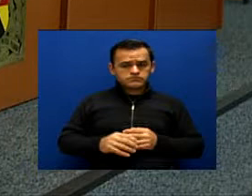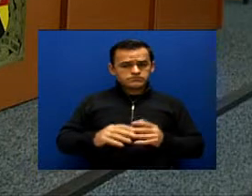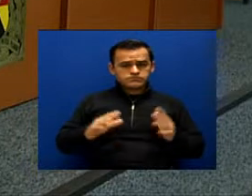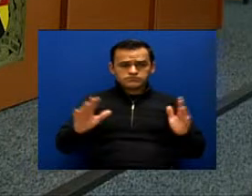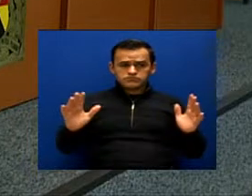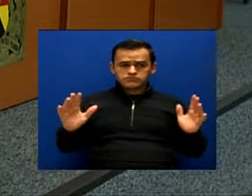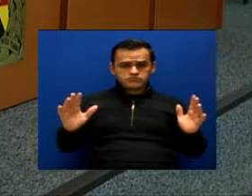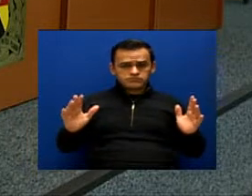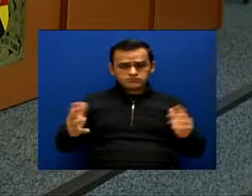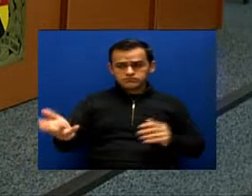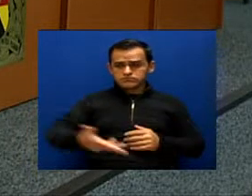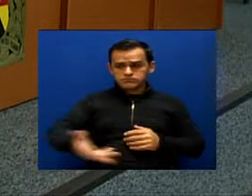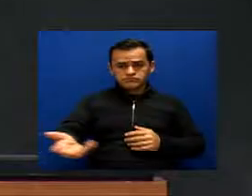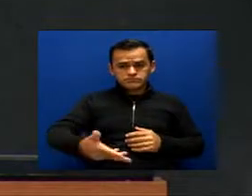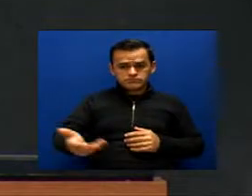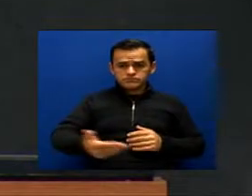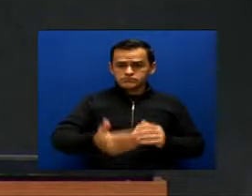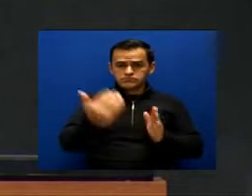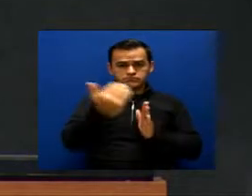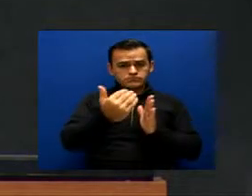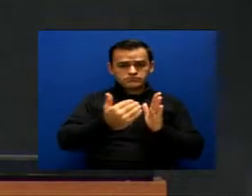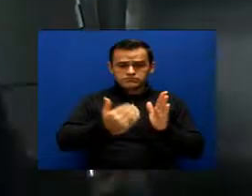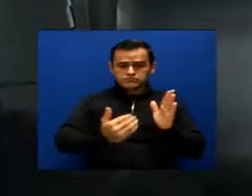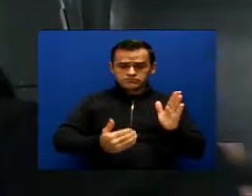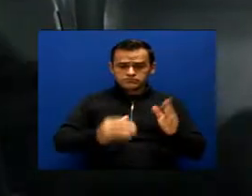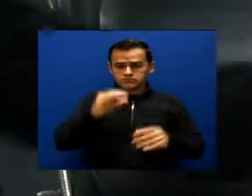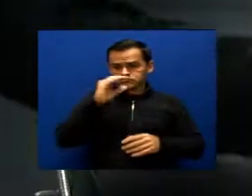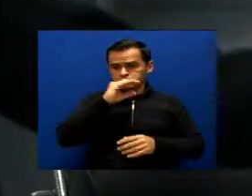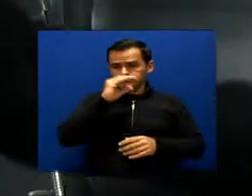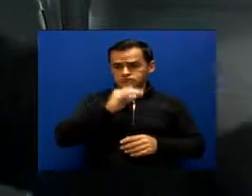Nós temos que correr aqui para chegar na primeira discussão.